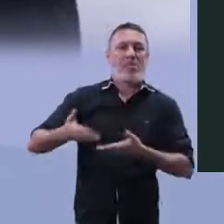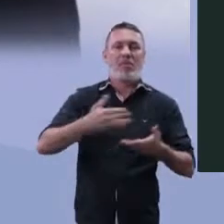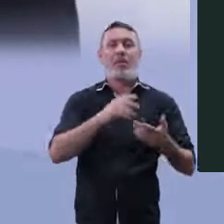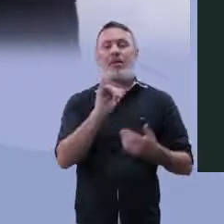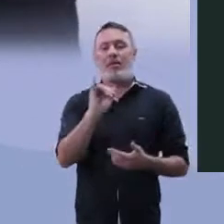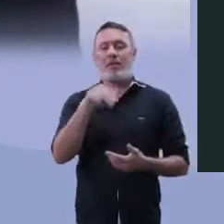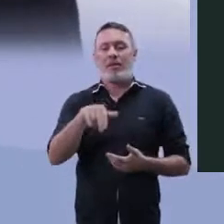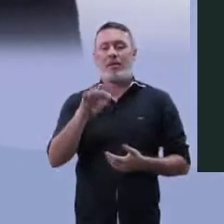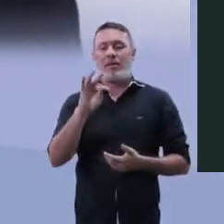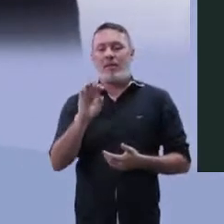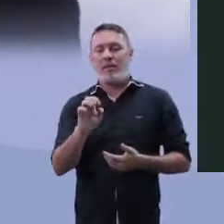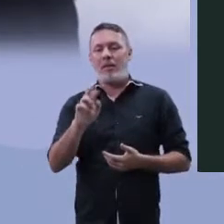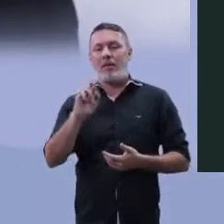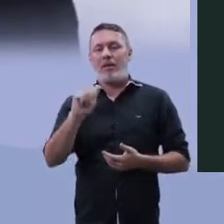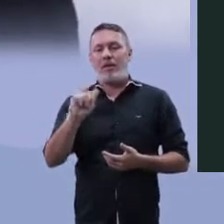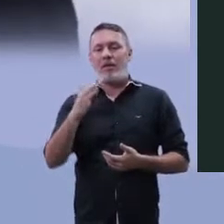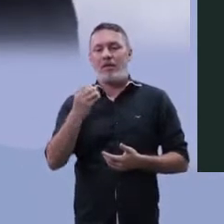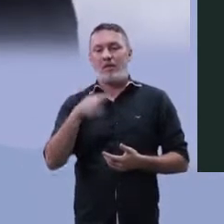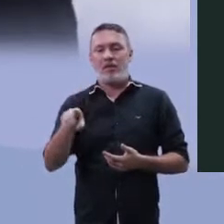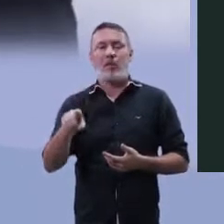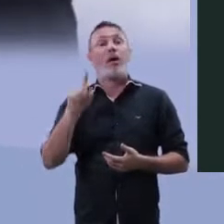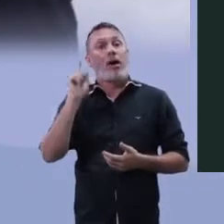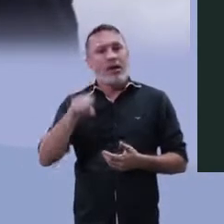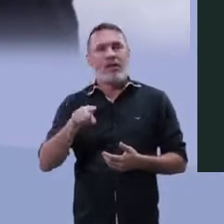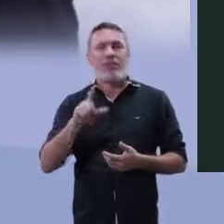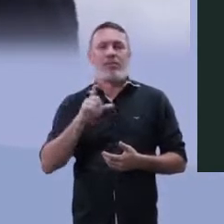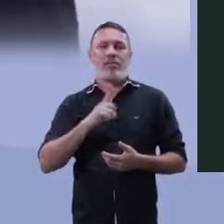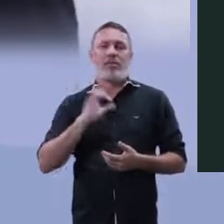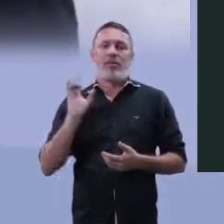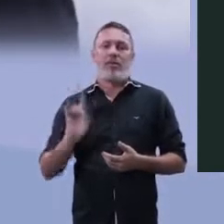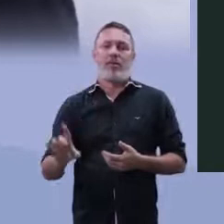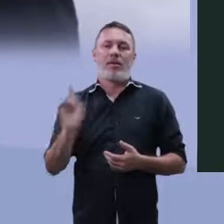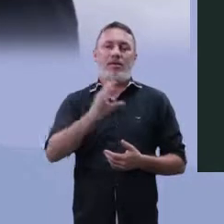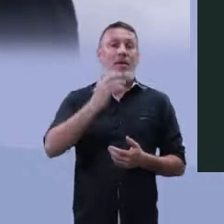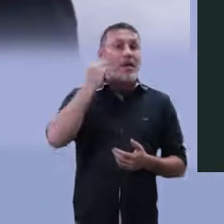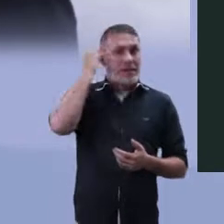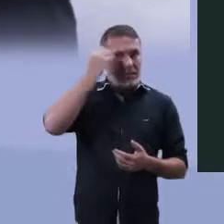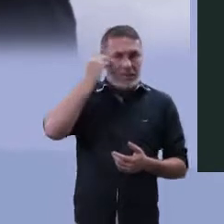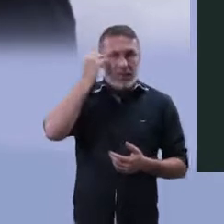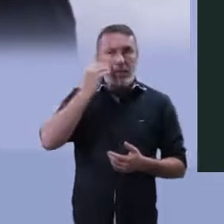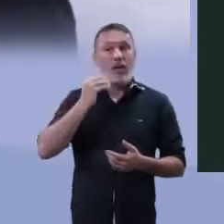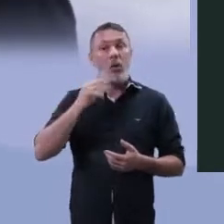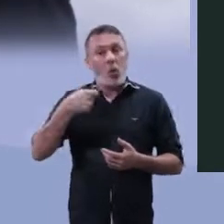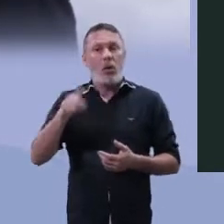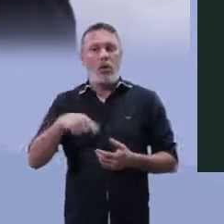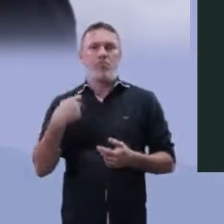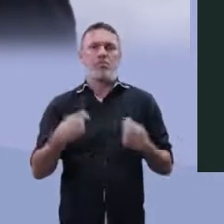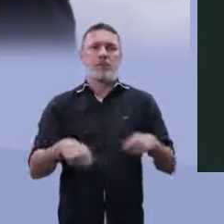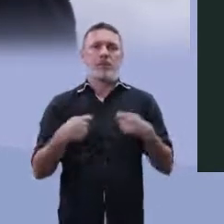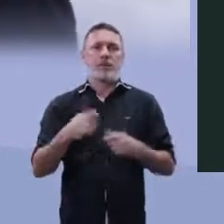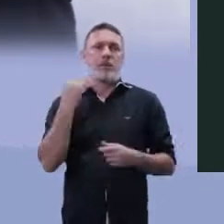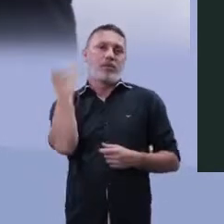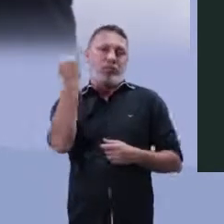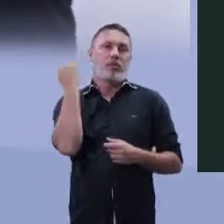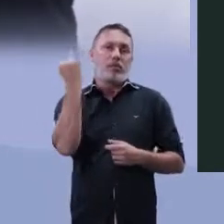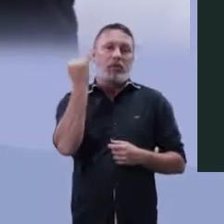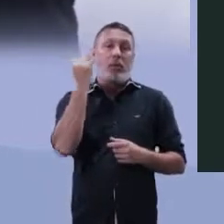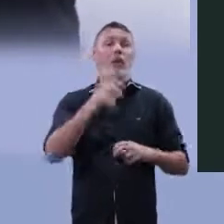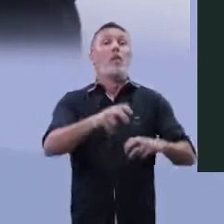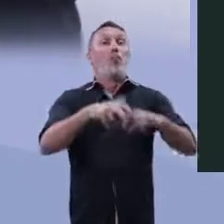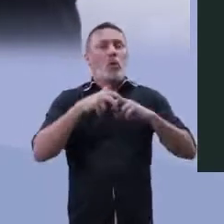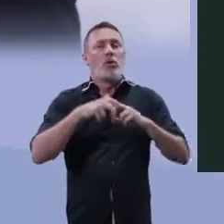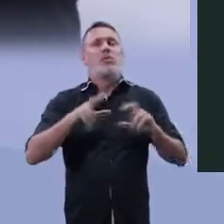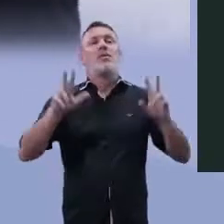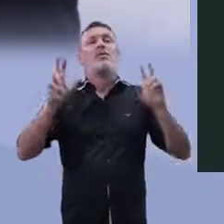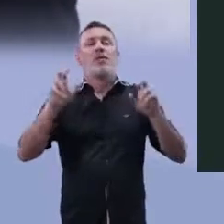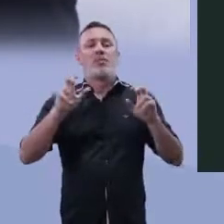sétima, vai por aí por diante. Então, esses processos de interação trazem consigo também troca de experiências.